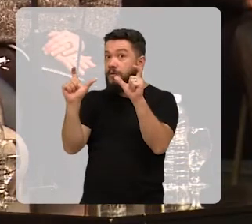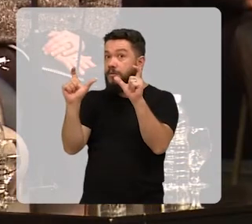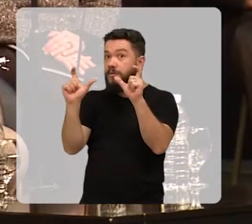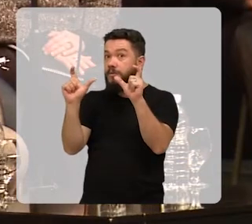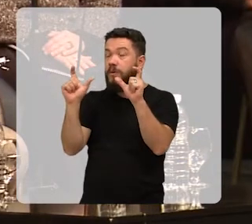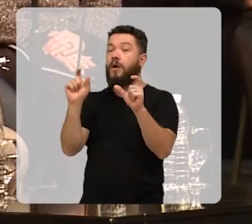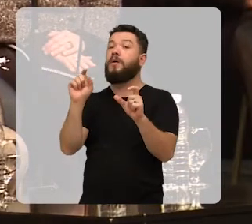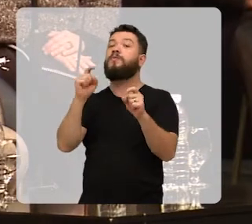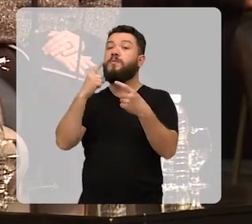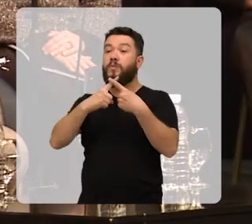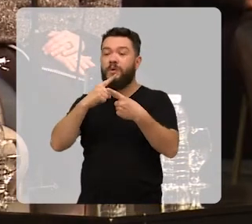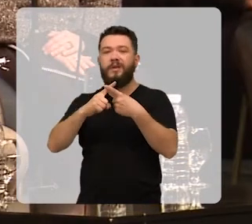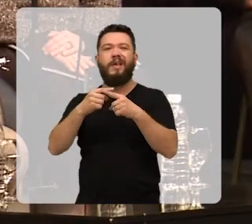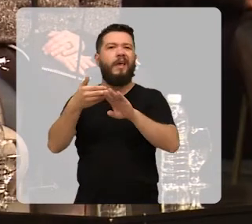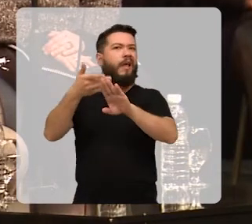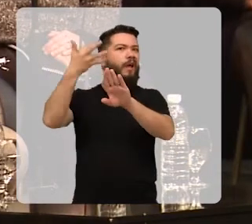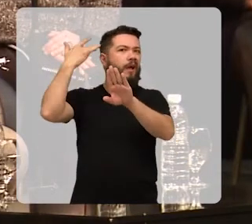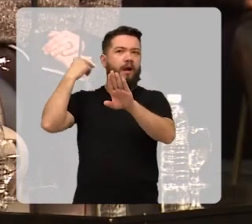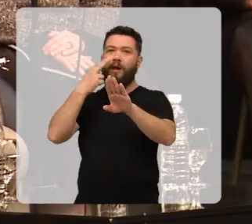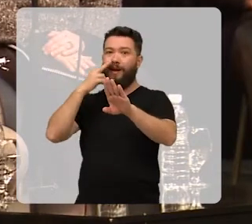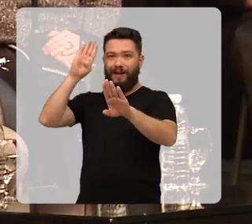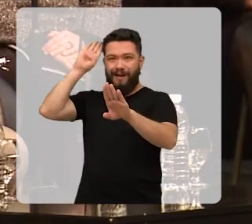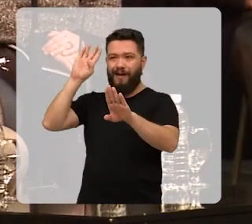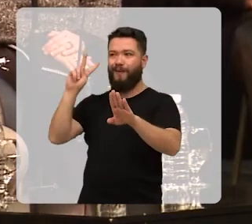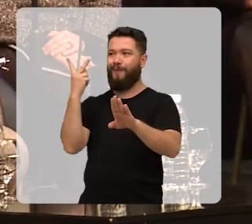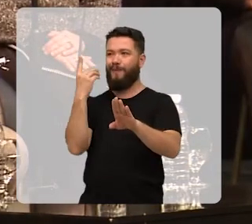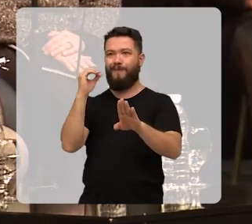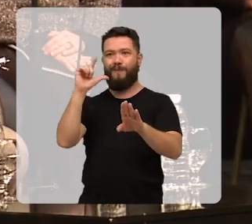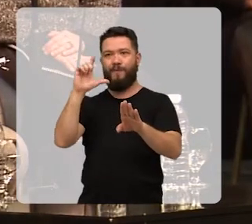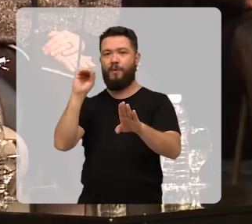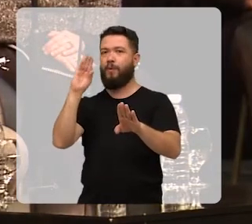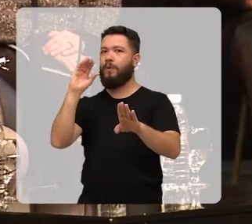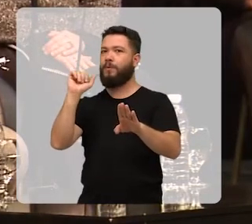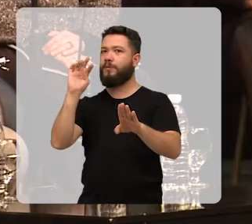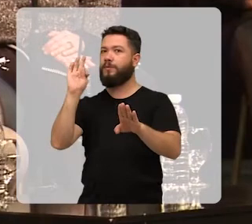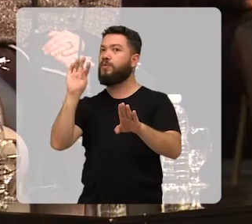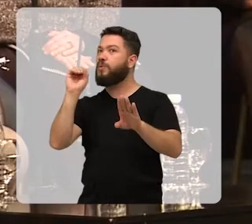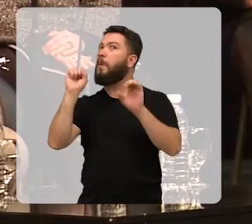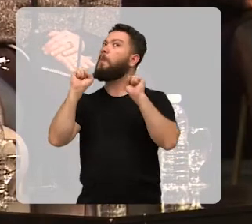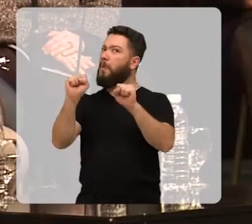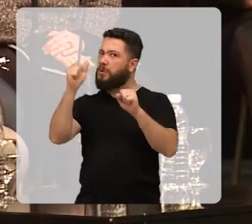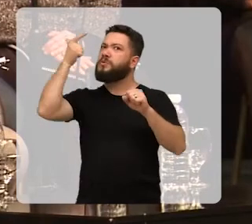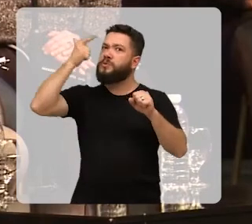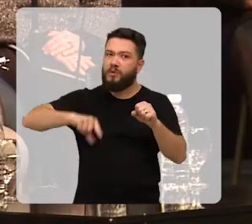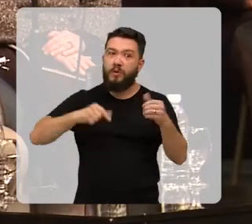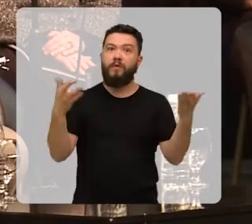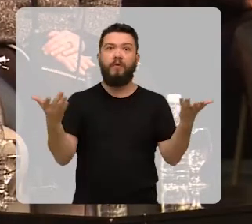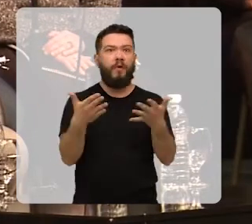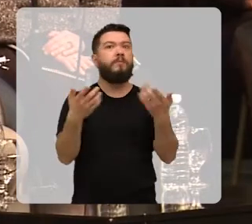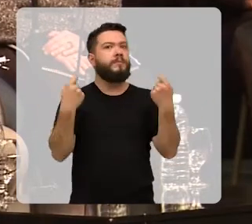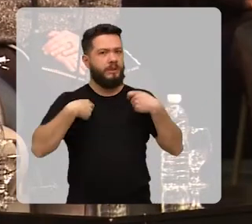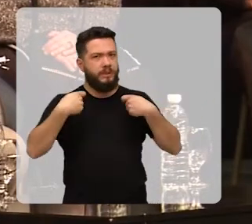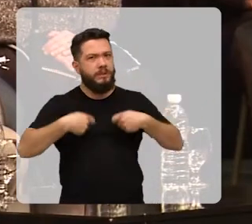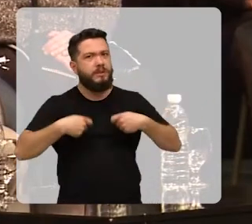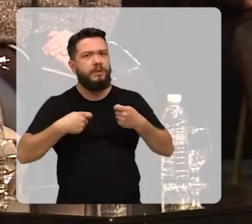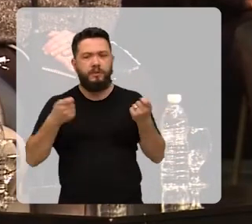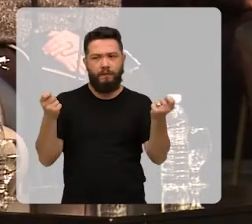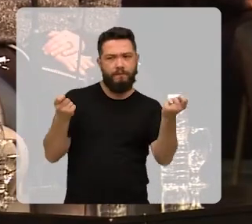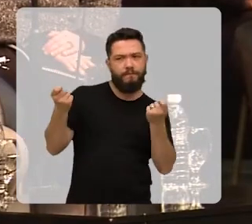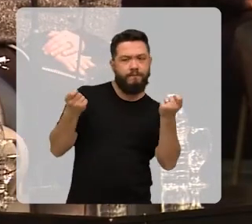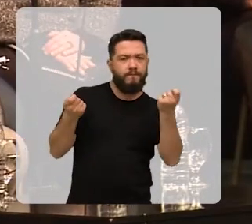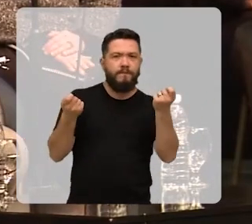holocausto pode ainda acontecer de novo se não nos prevenimos em tempo devemos ser